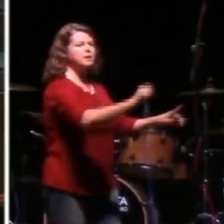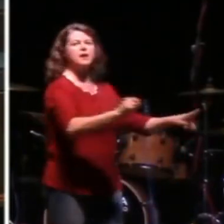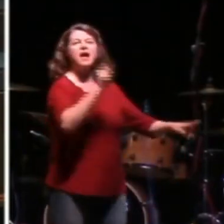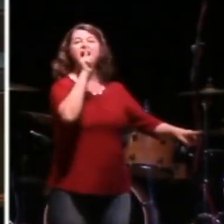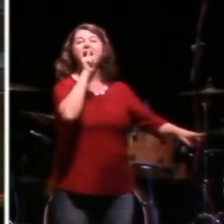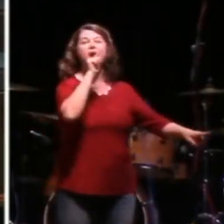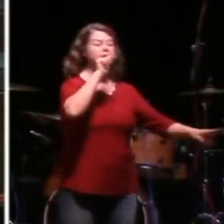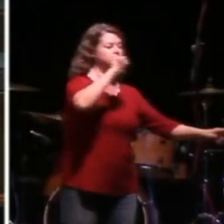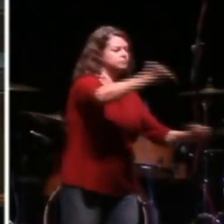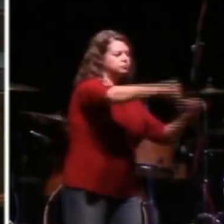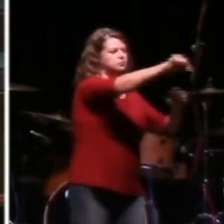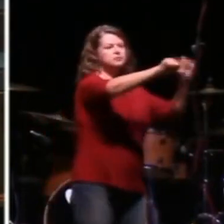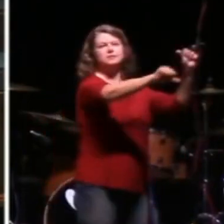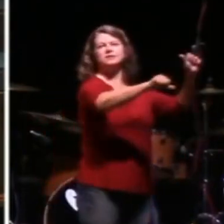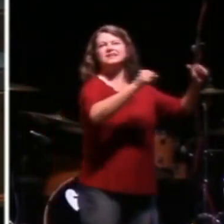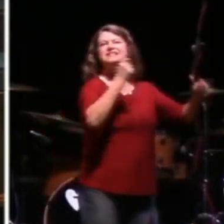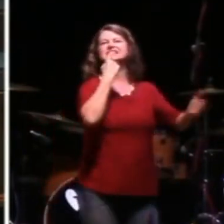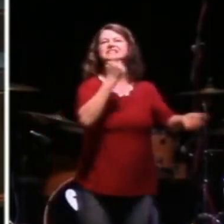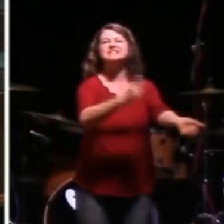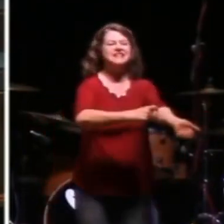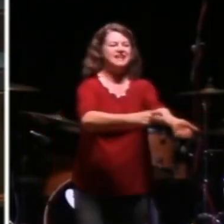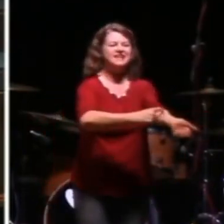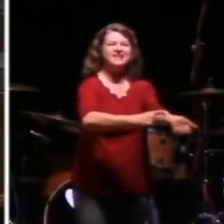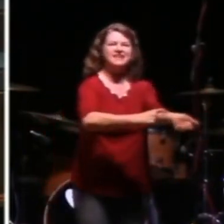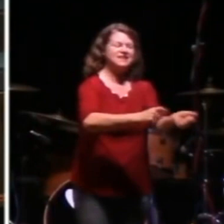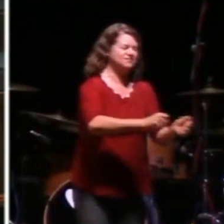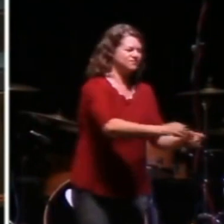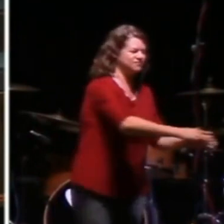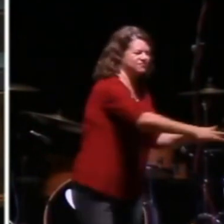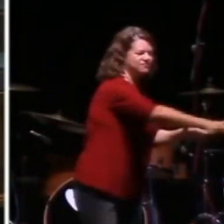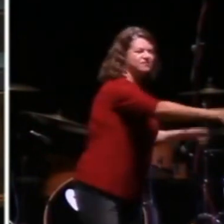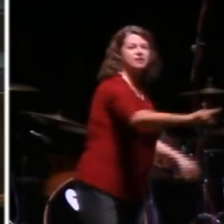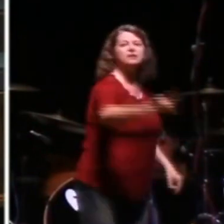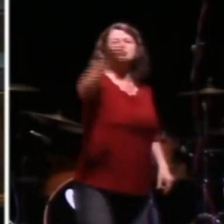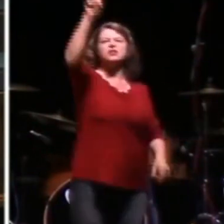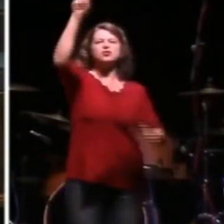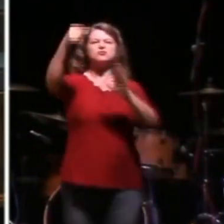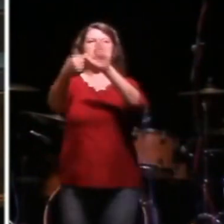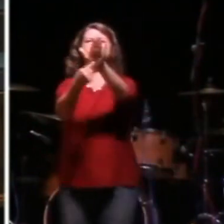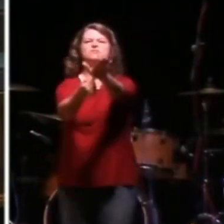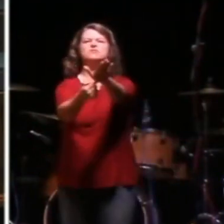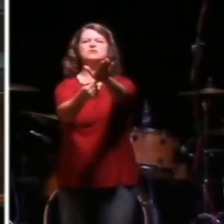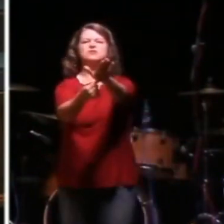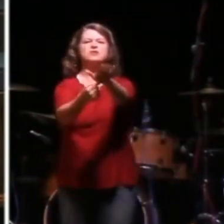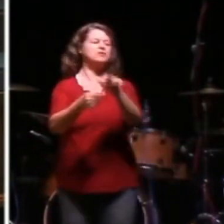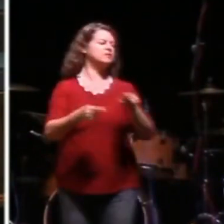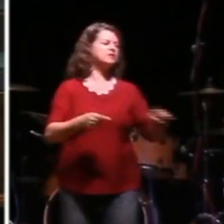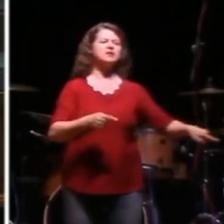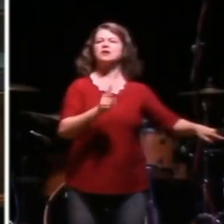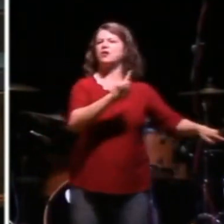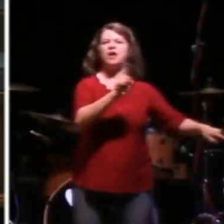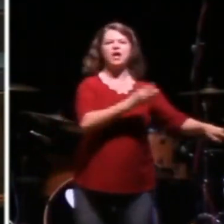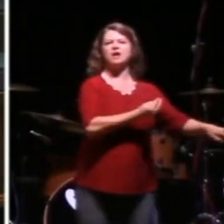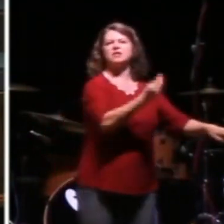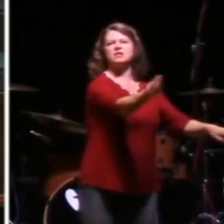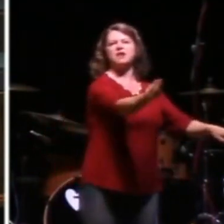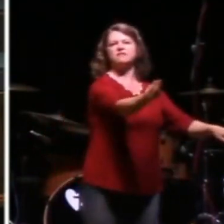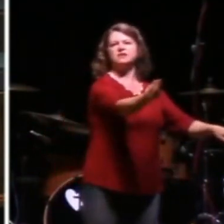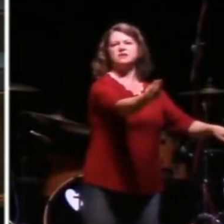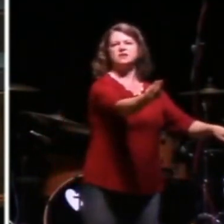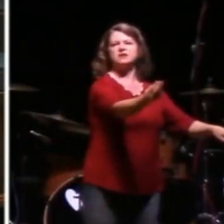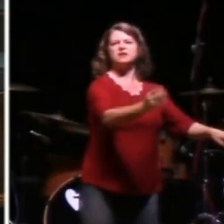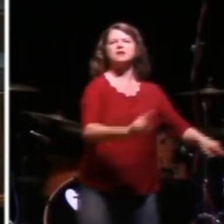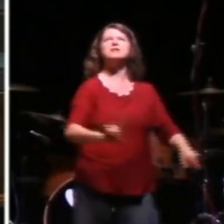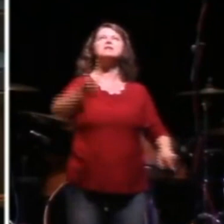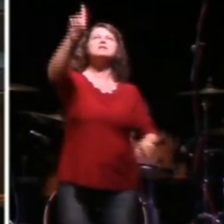deus está dizendo a vida vem de deus a vida não vem da água é a vida não vem do